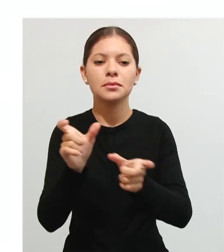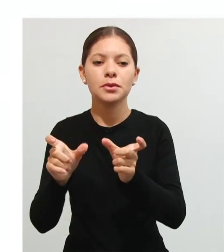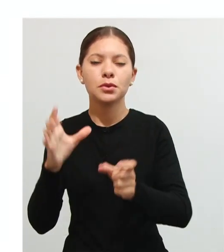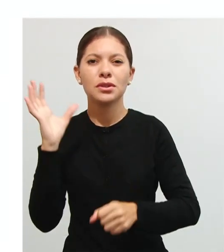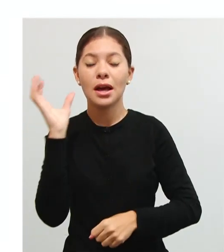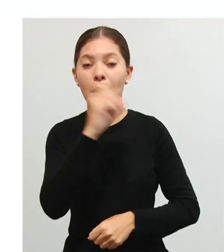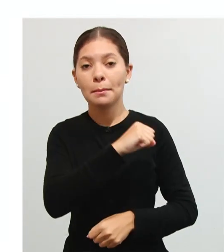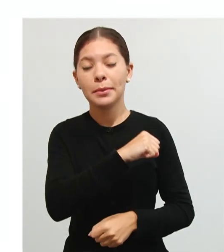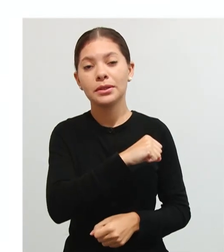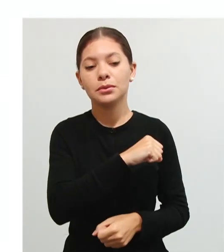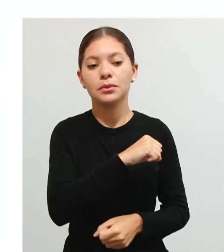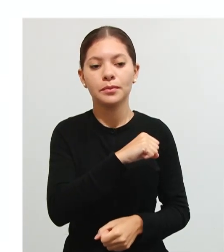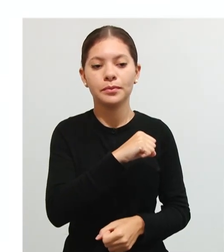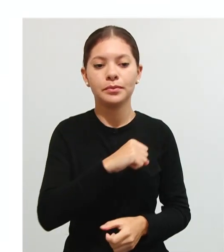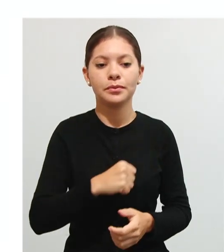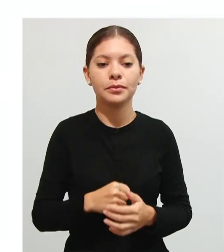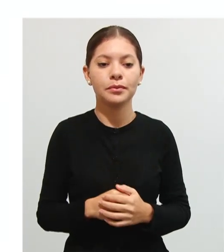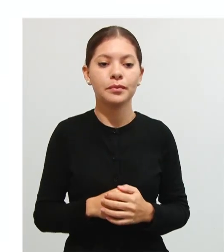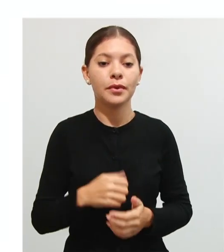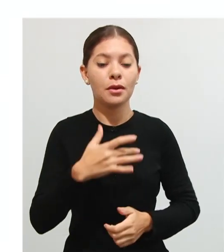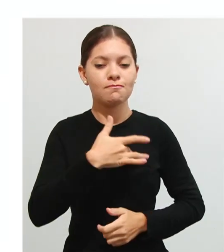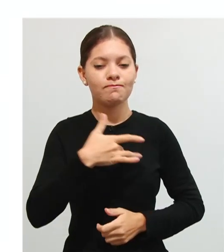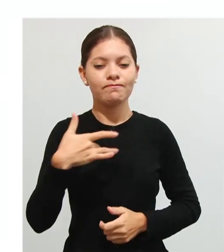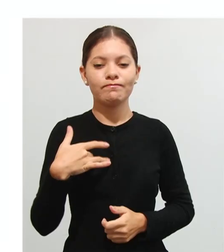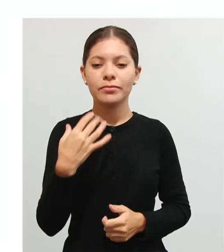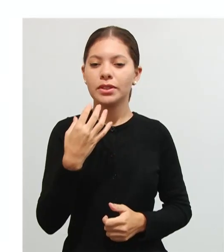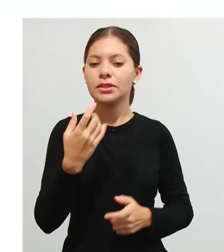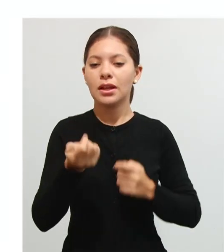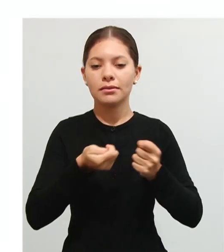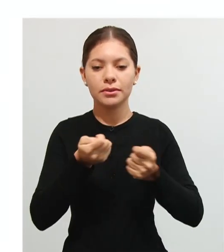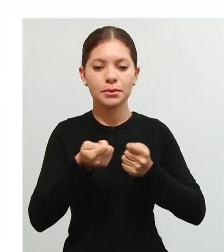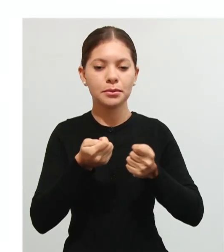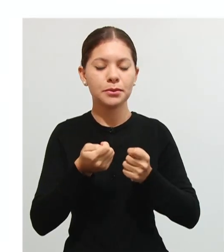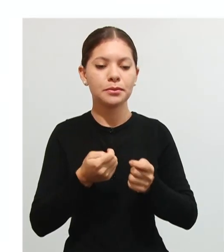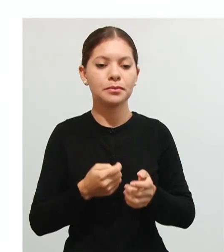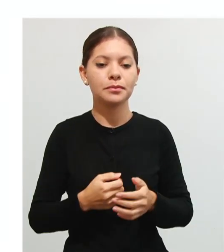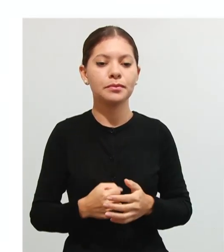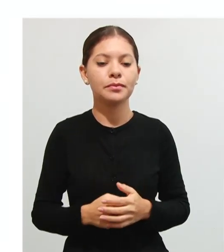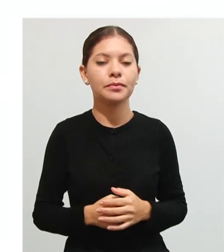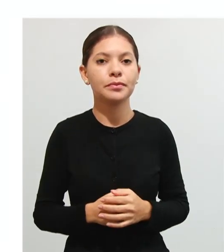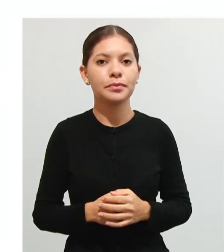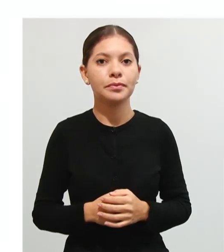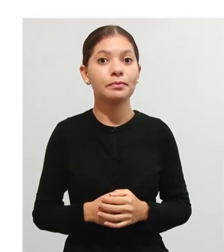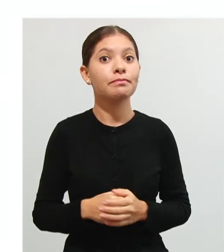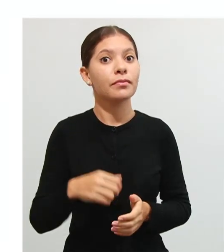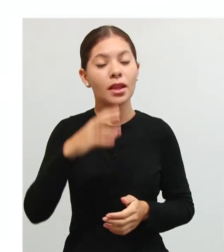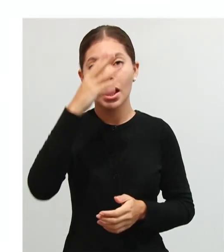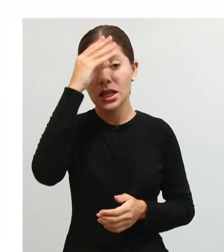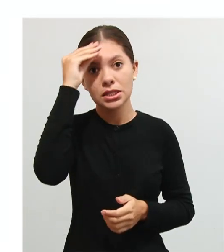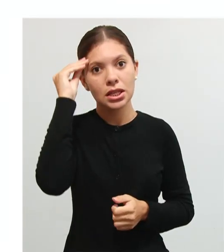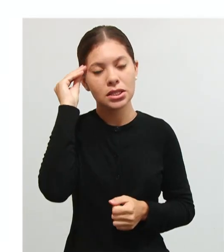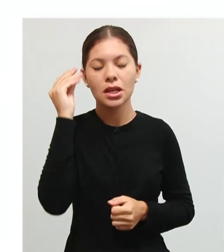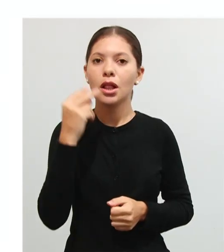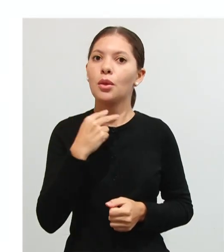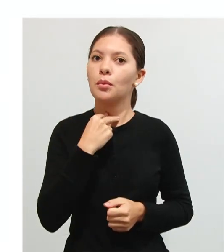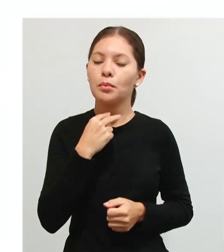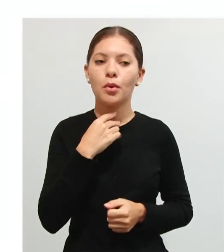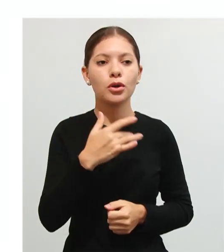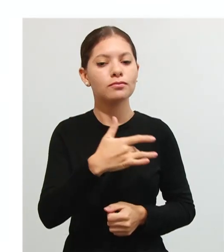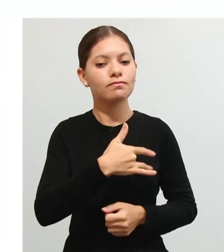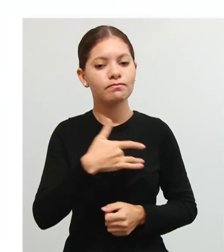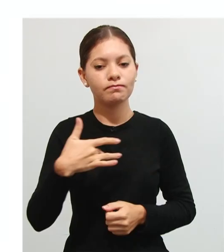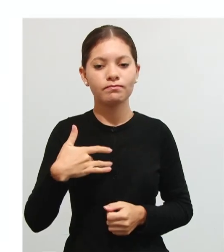e dinamismo e maximização do bem-estar econômico, sem esquecer do bem-estar social e